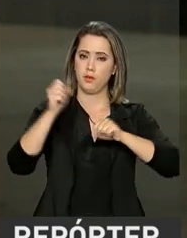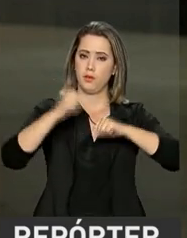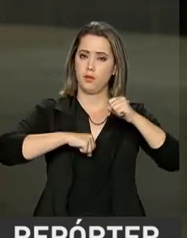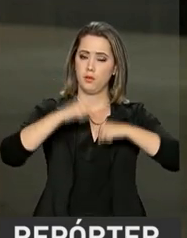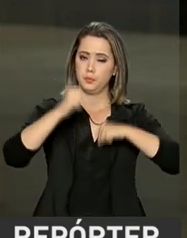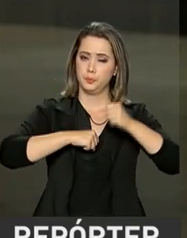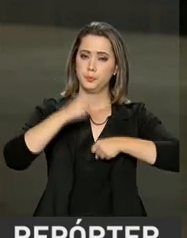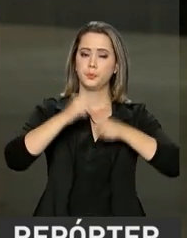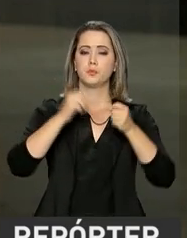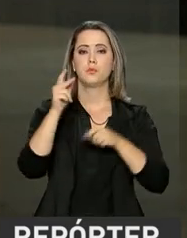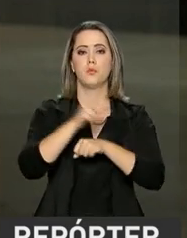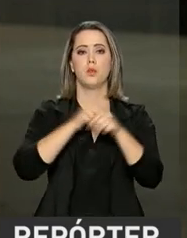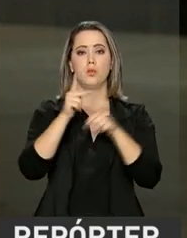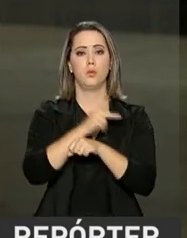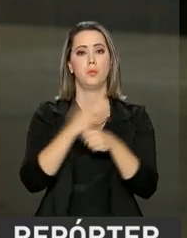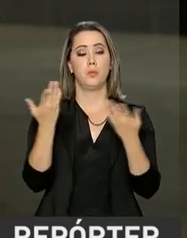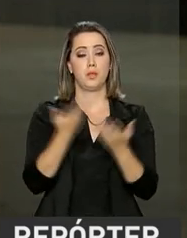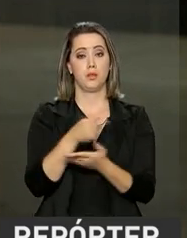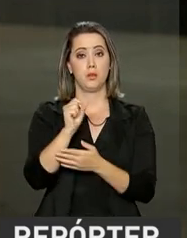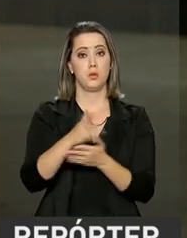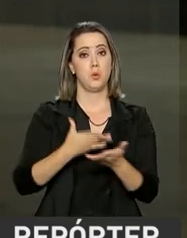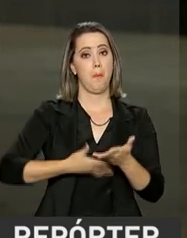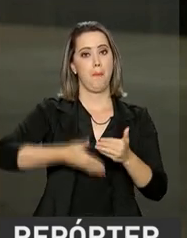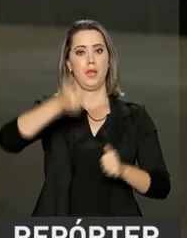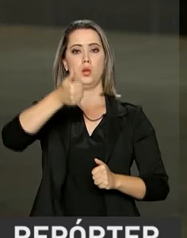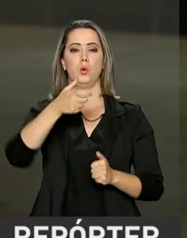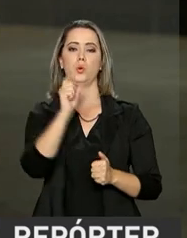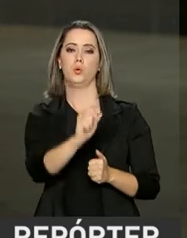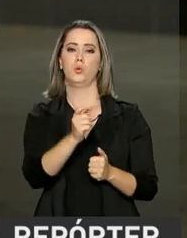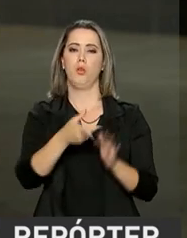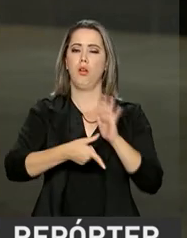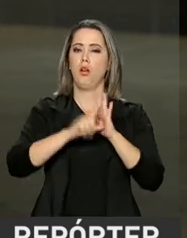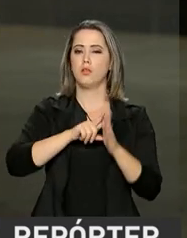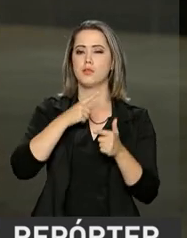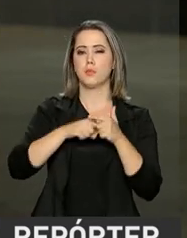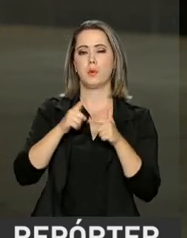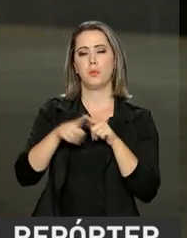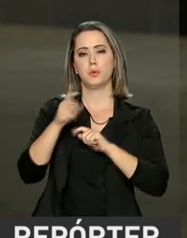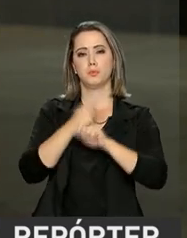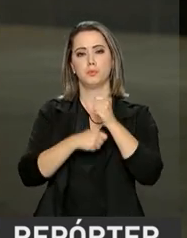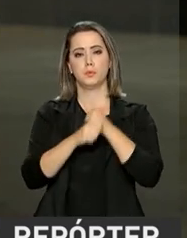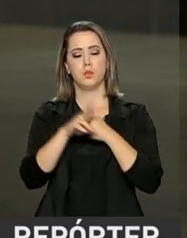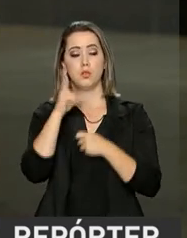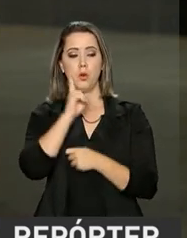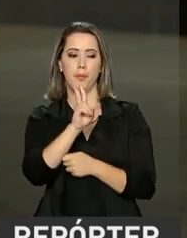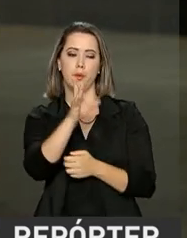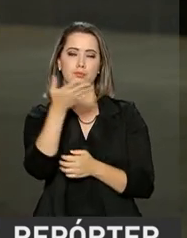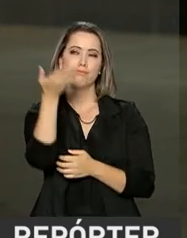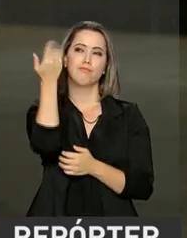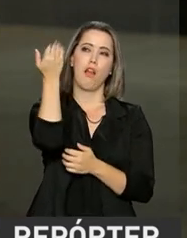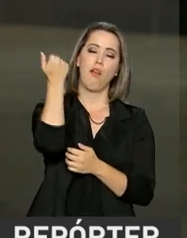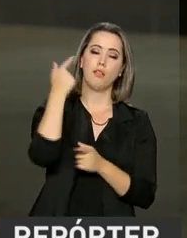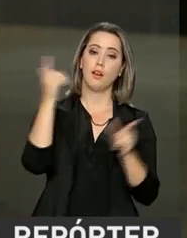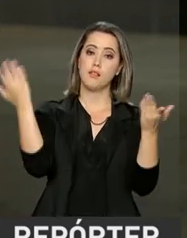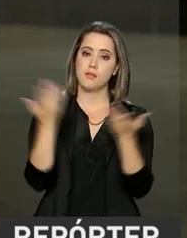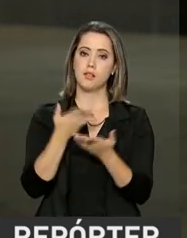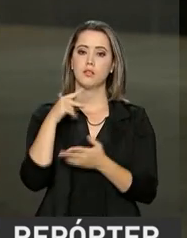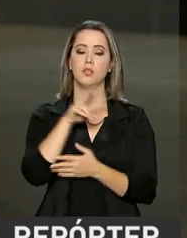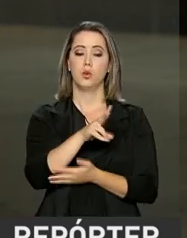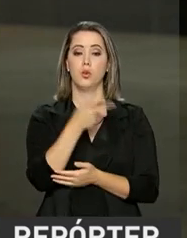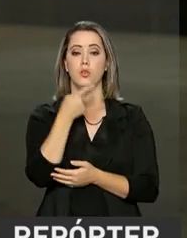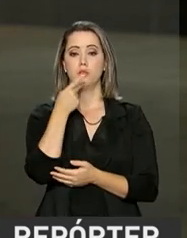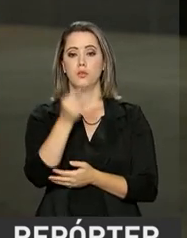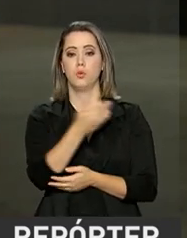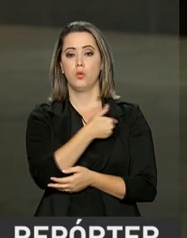anos em termos técnicos a recessão do passado já pode ser vista pelo retrovisor foi o que defendeu o